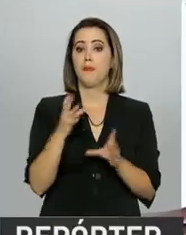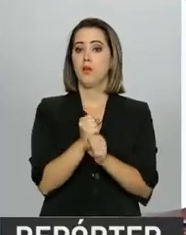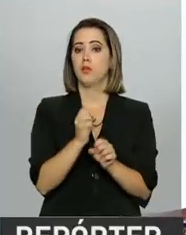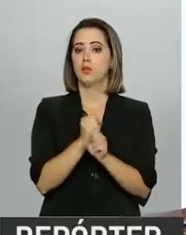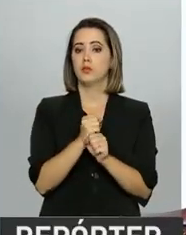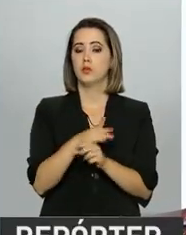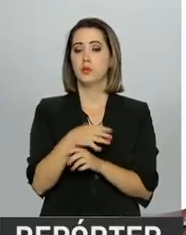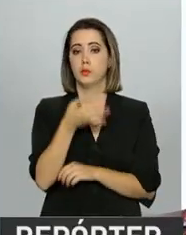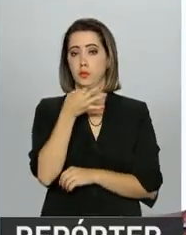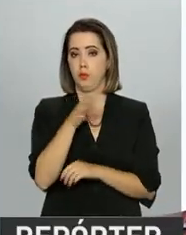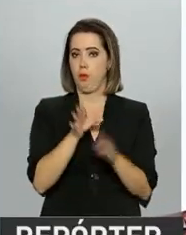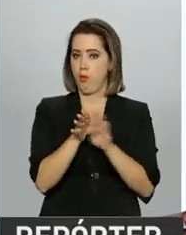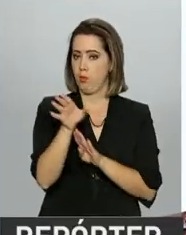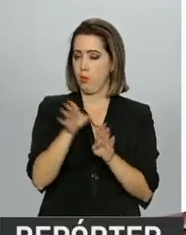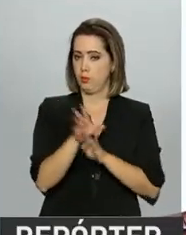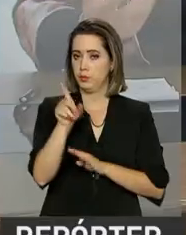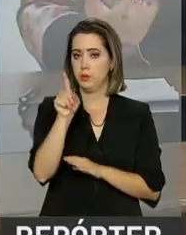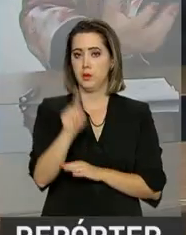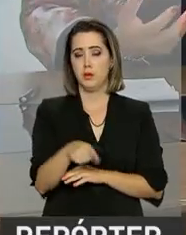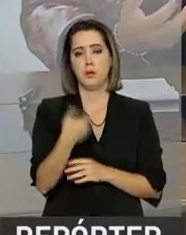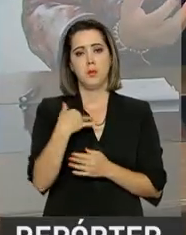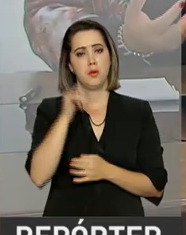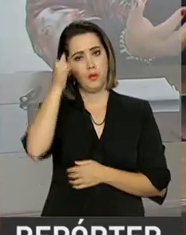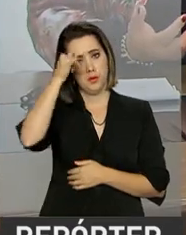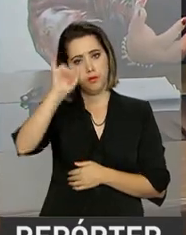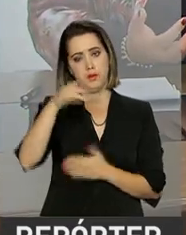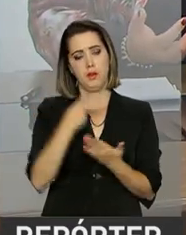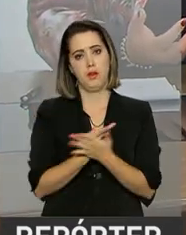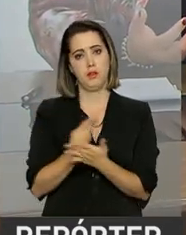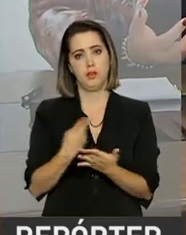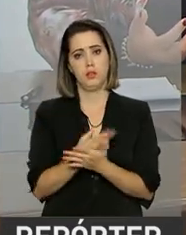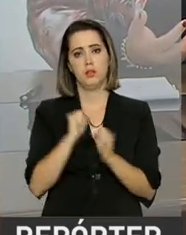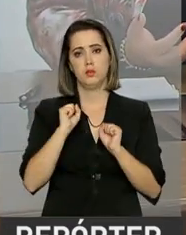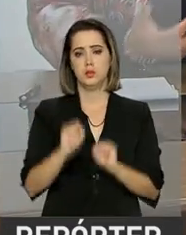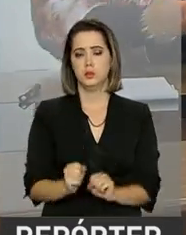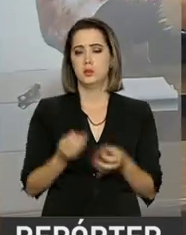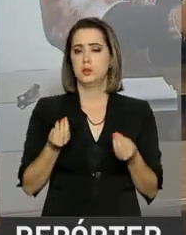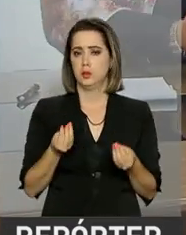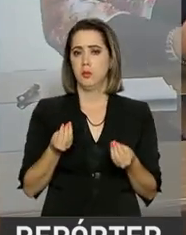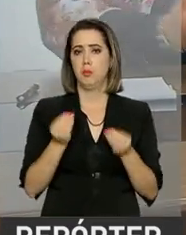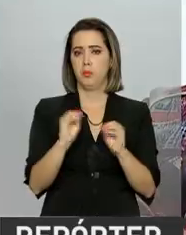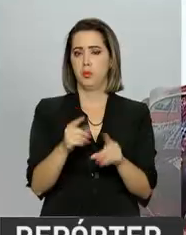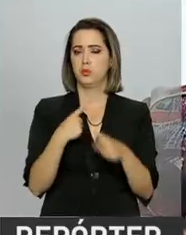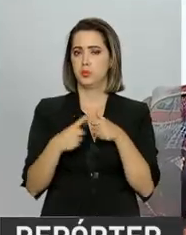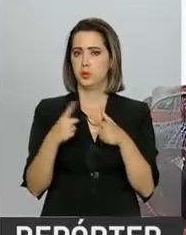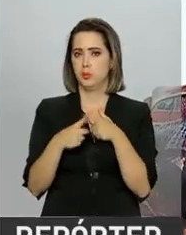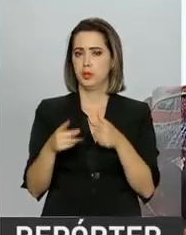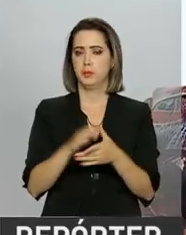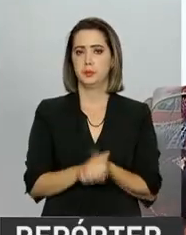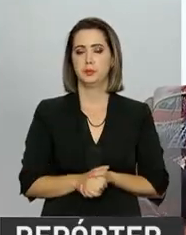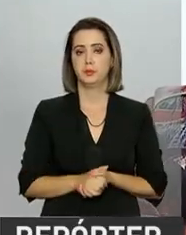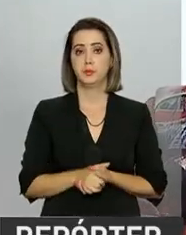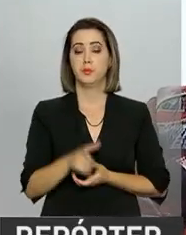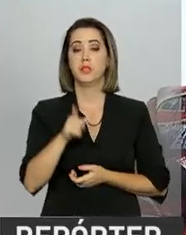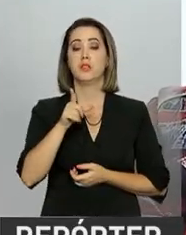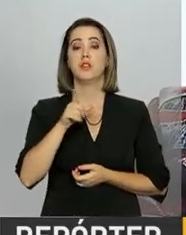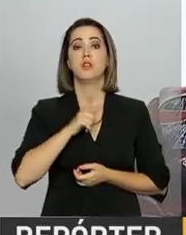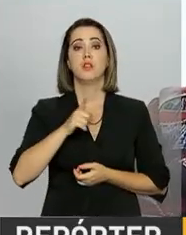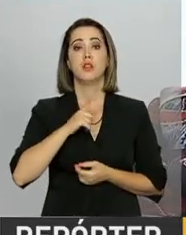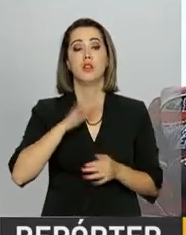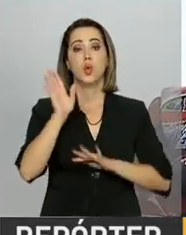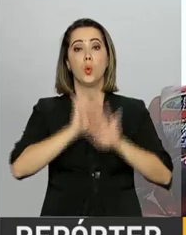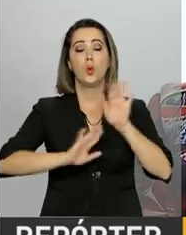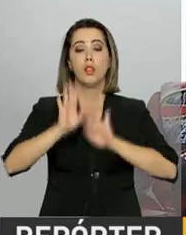Sandra dá algumas dicas para os contribuintes evitarem erros que possam levar a malha fina. Sempre ter cuidado com